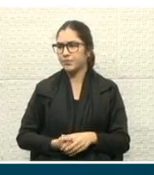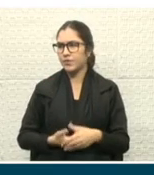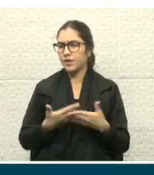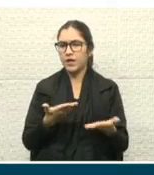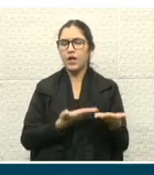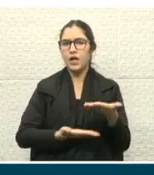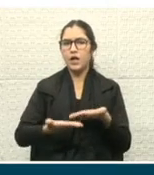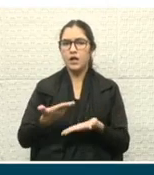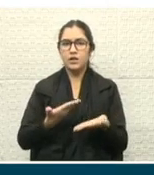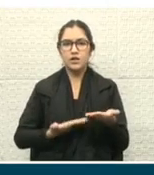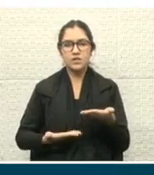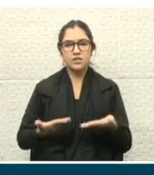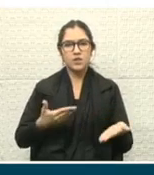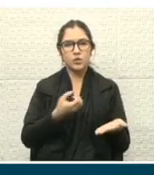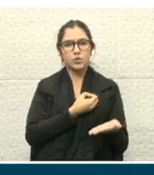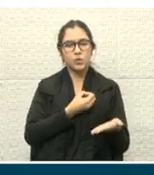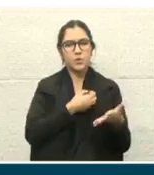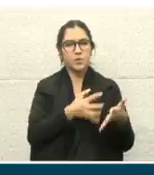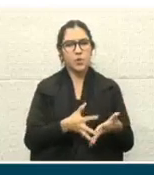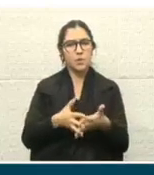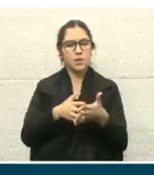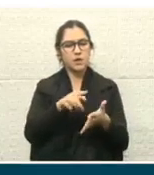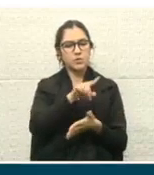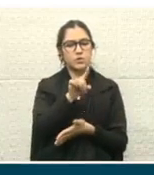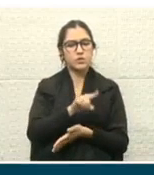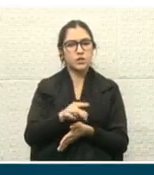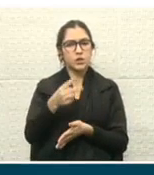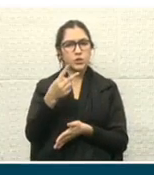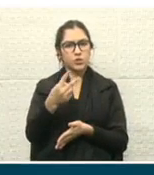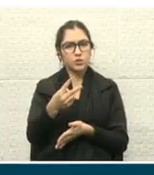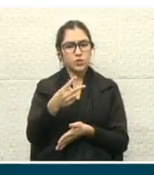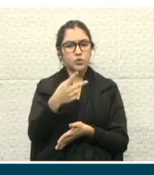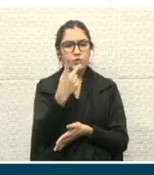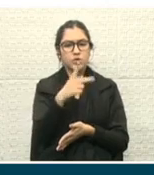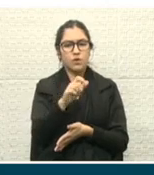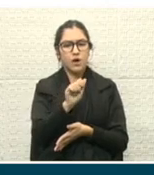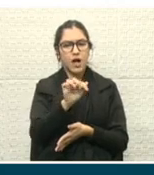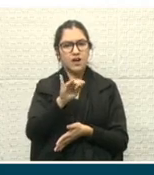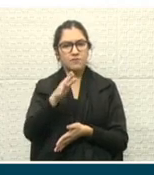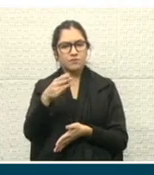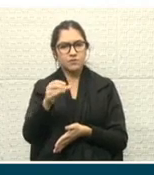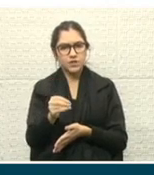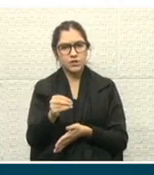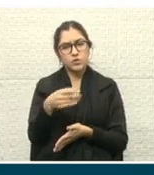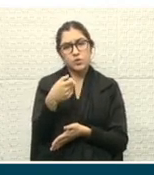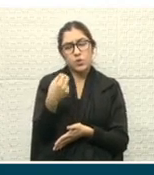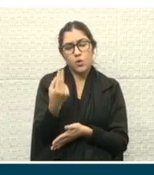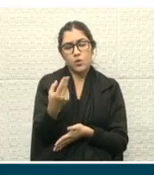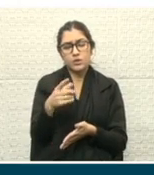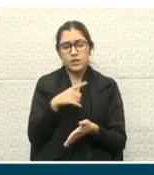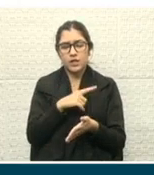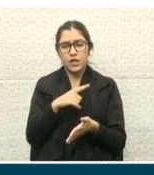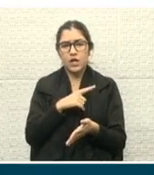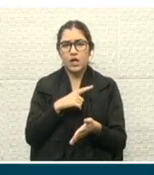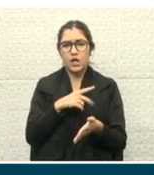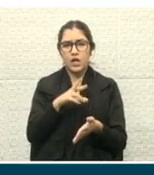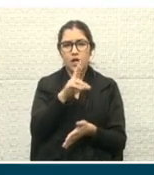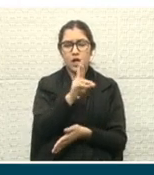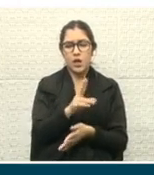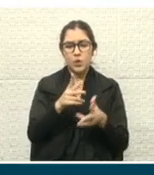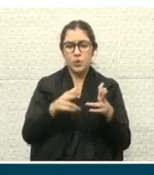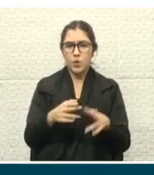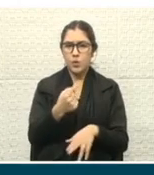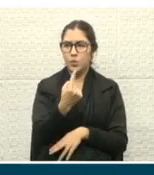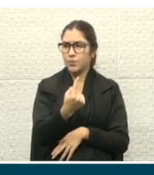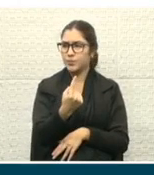Em relação ao número complexo Z2, o seu afixo possui a parte real igual a